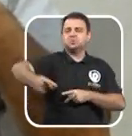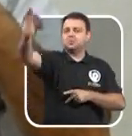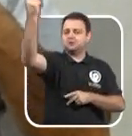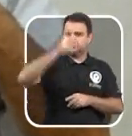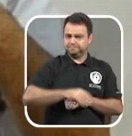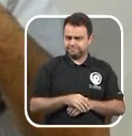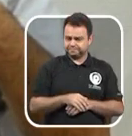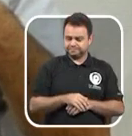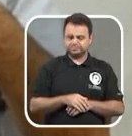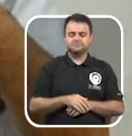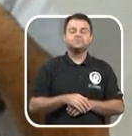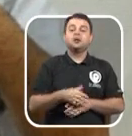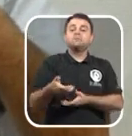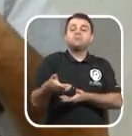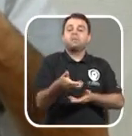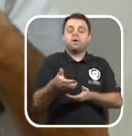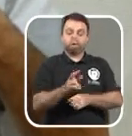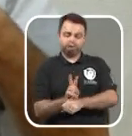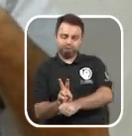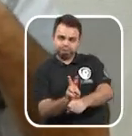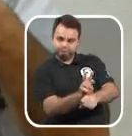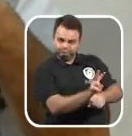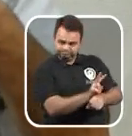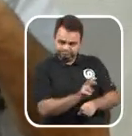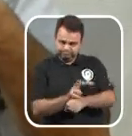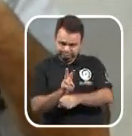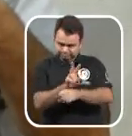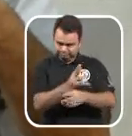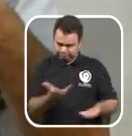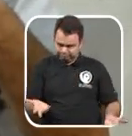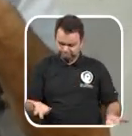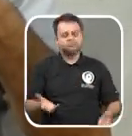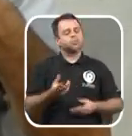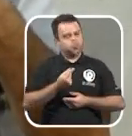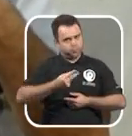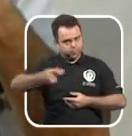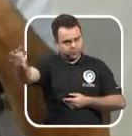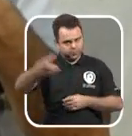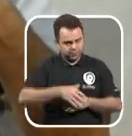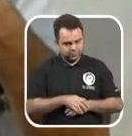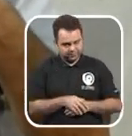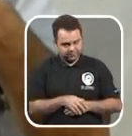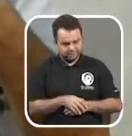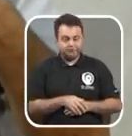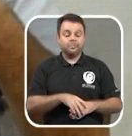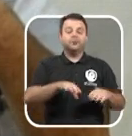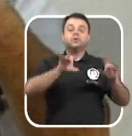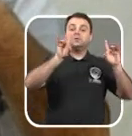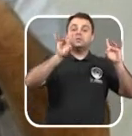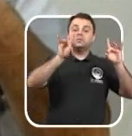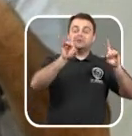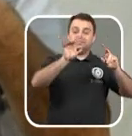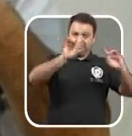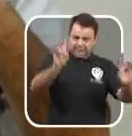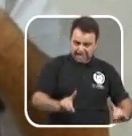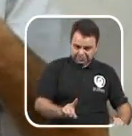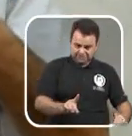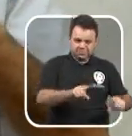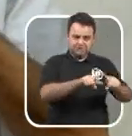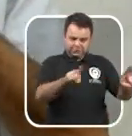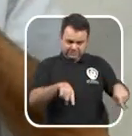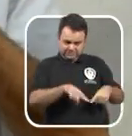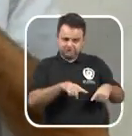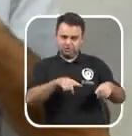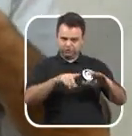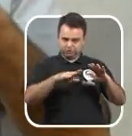Berçarista. Também, né? Também. Monitor para a inclusão da educação especial. Também.